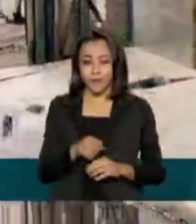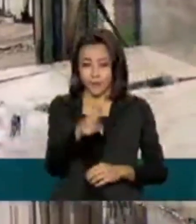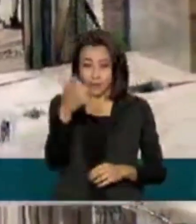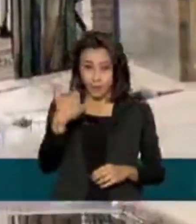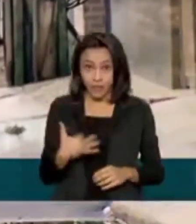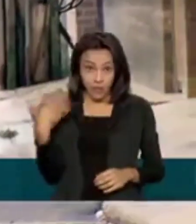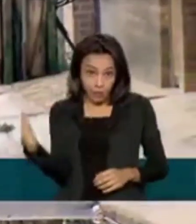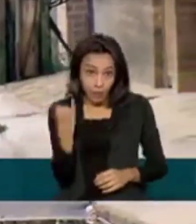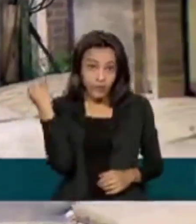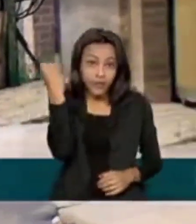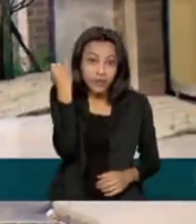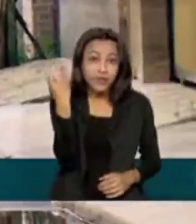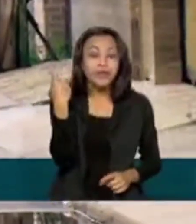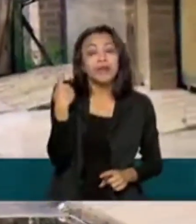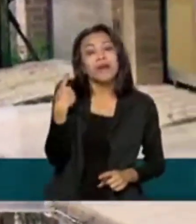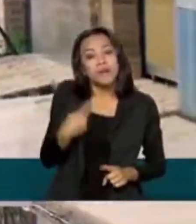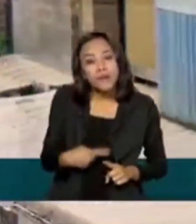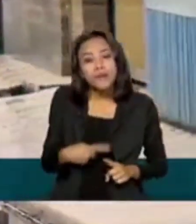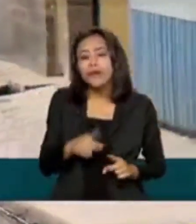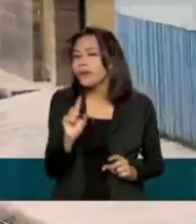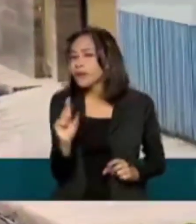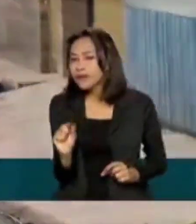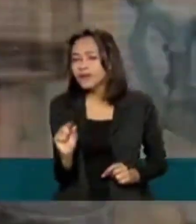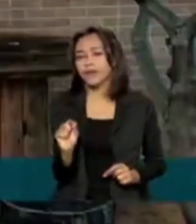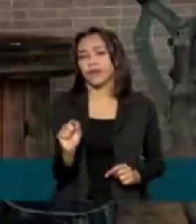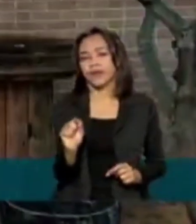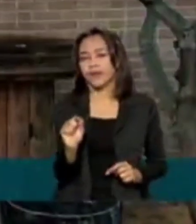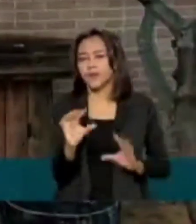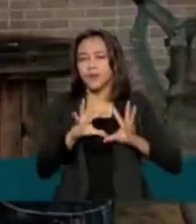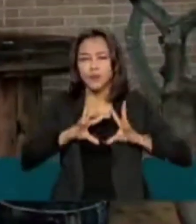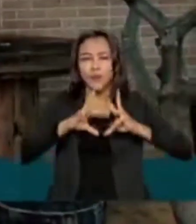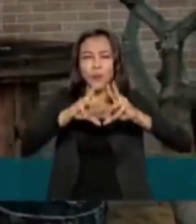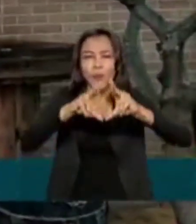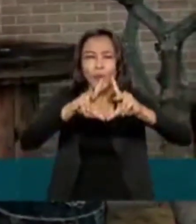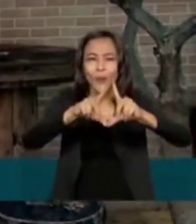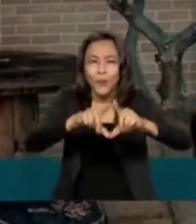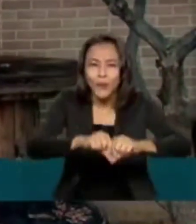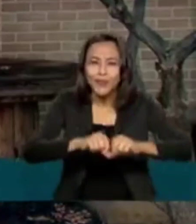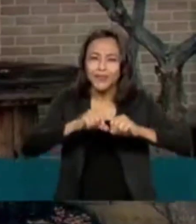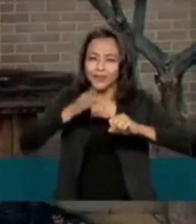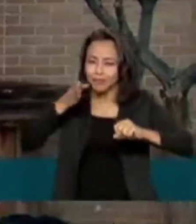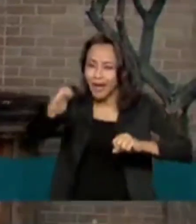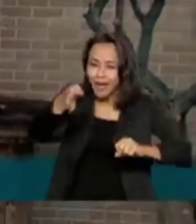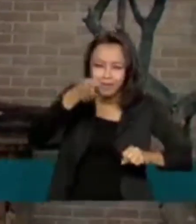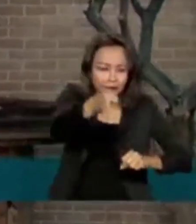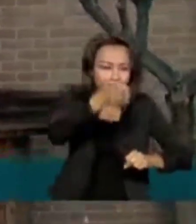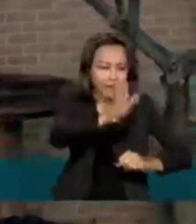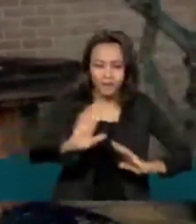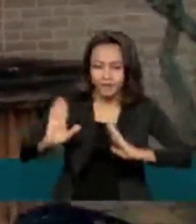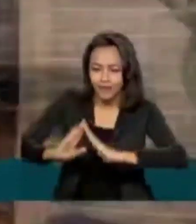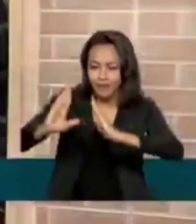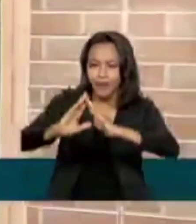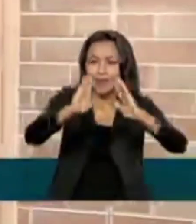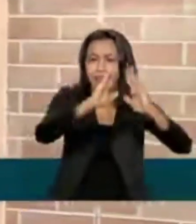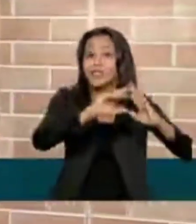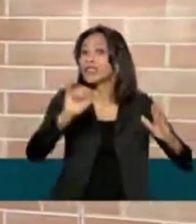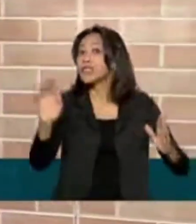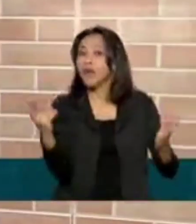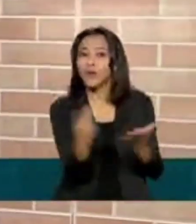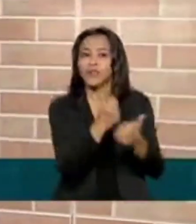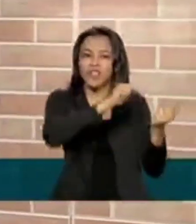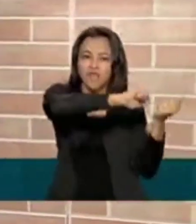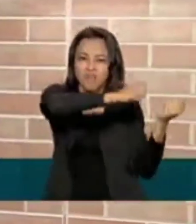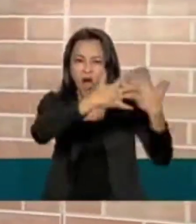que estaremos georreferenciando todos os domicílios do Brasil. Então, quando acontecer, por exemplo, catástrofes